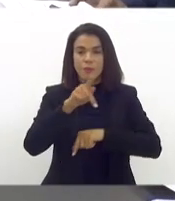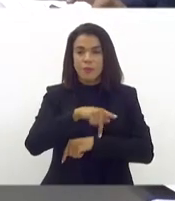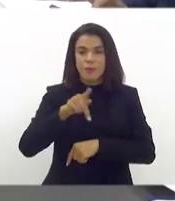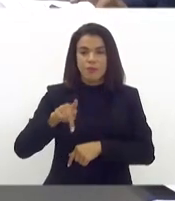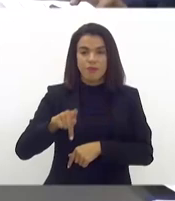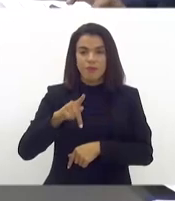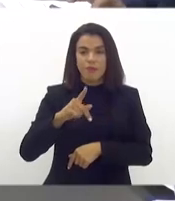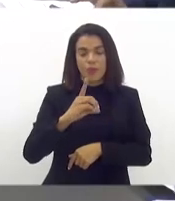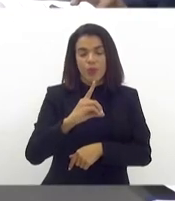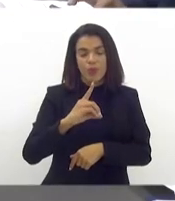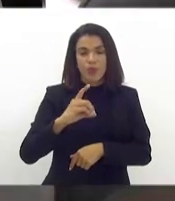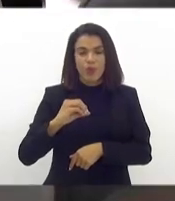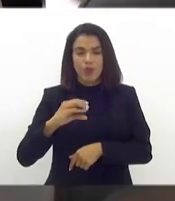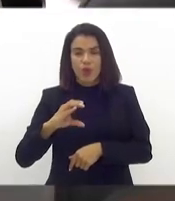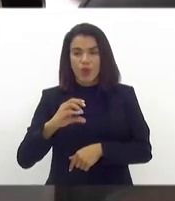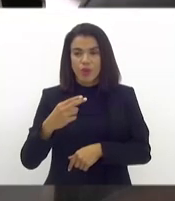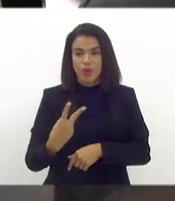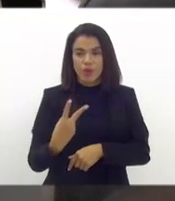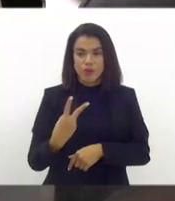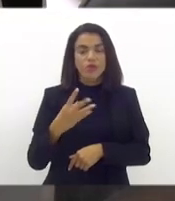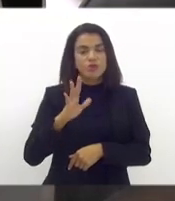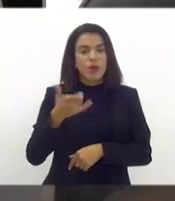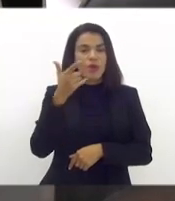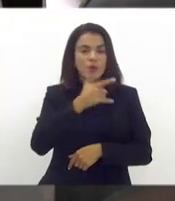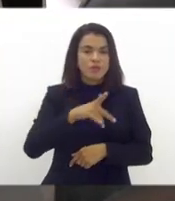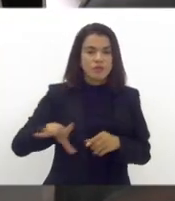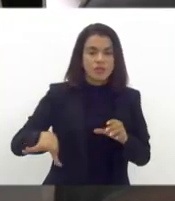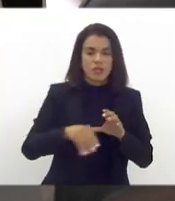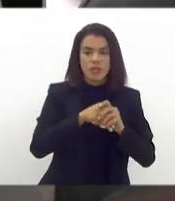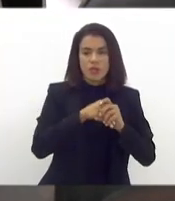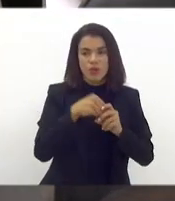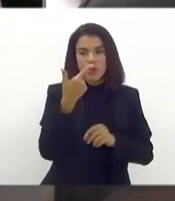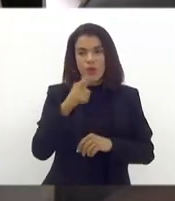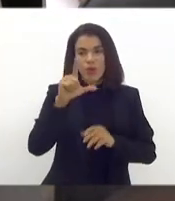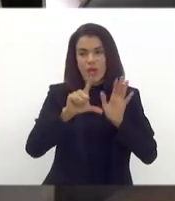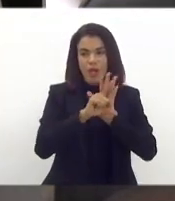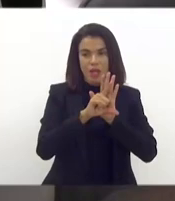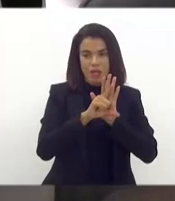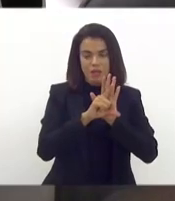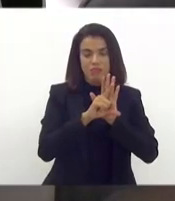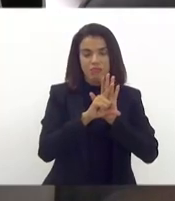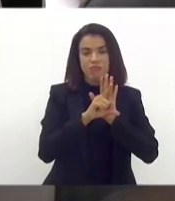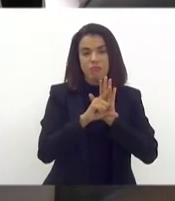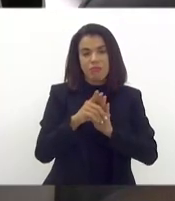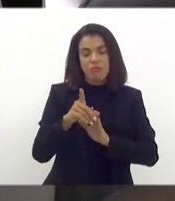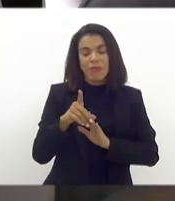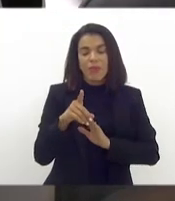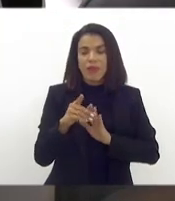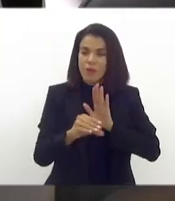2. Mas esse conteúdo eu já consegui incluir em outra lei através de uma emenda.